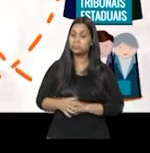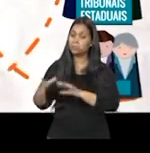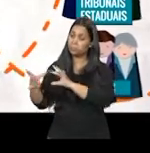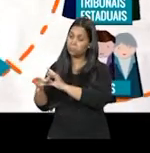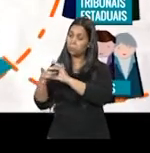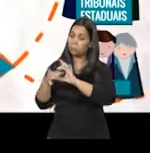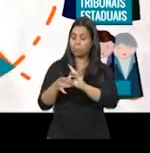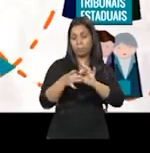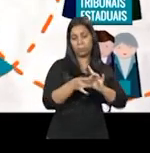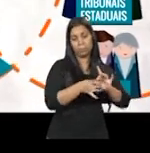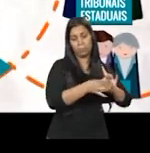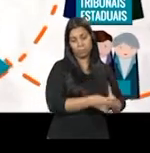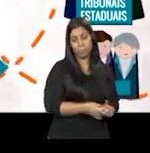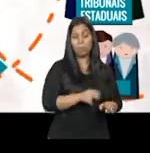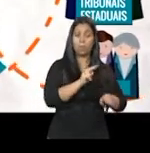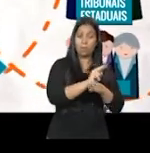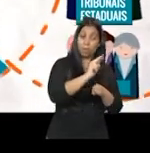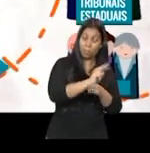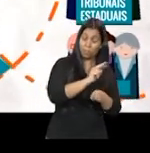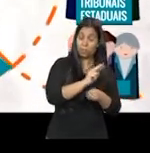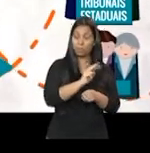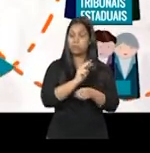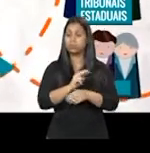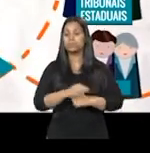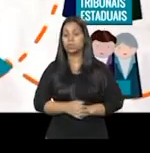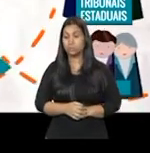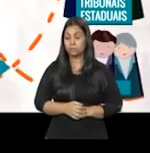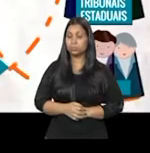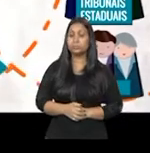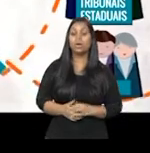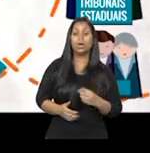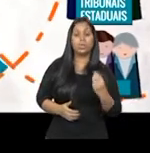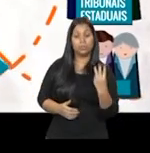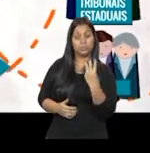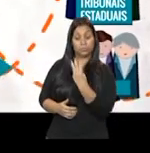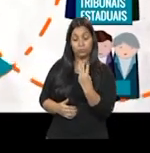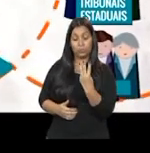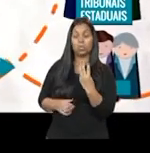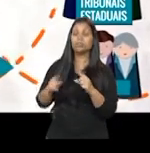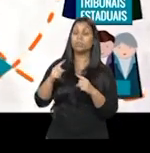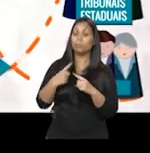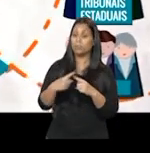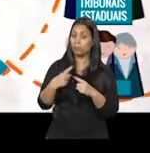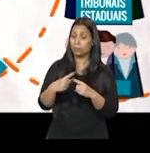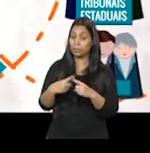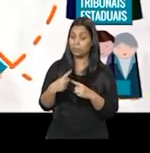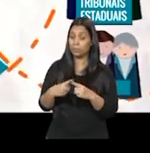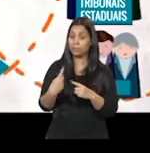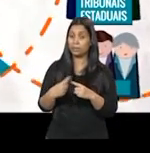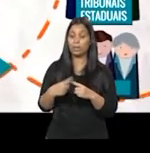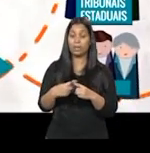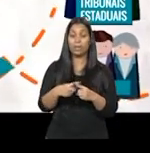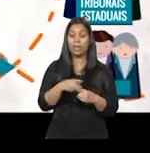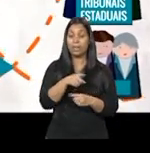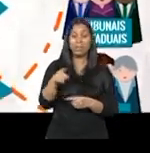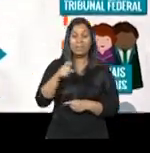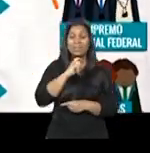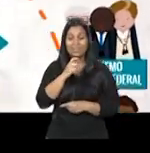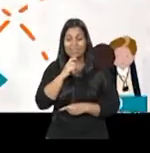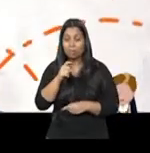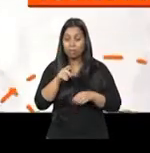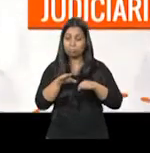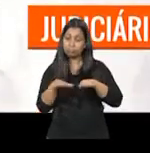Um depende do outro, um fiscaliza o outro. E são três para que não haja